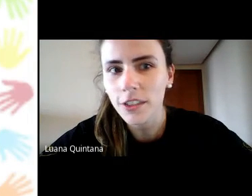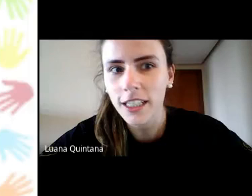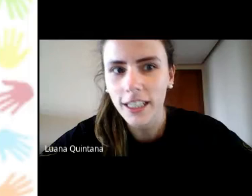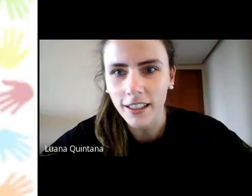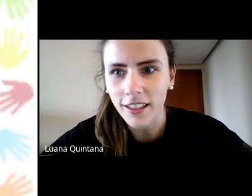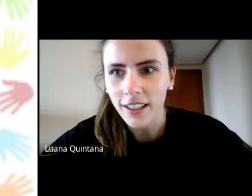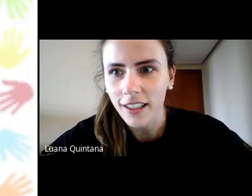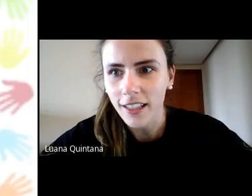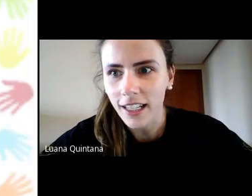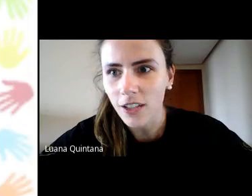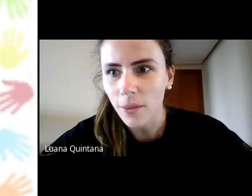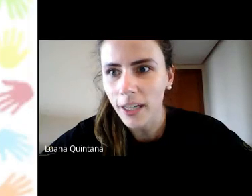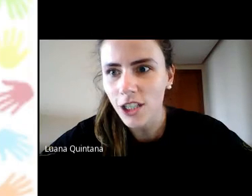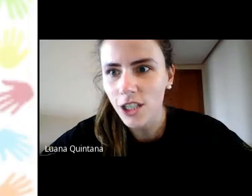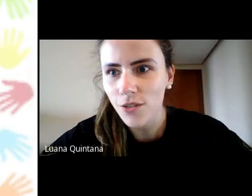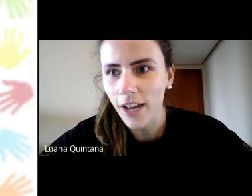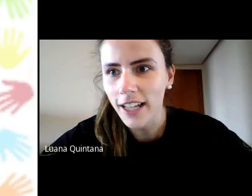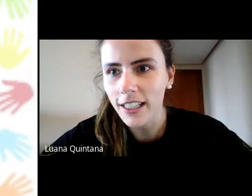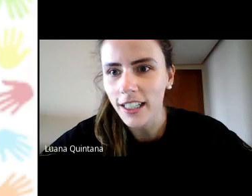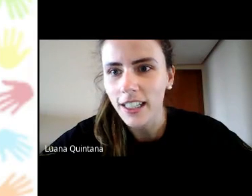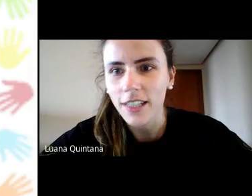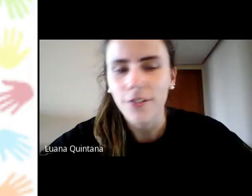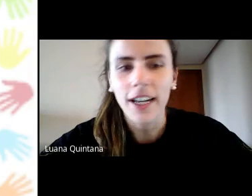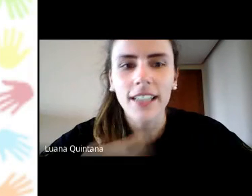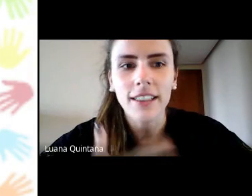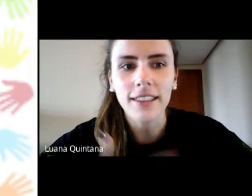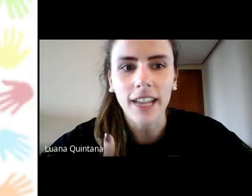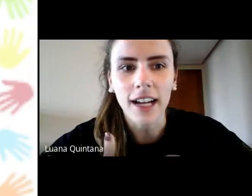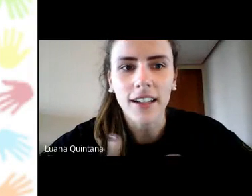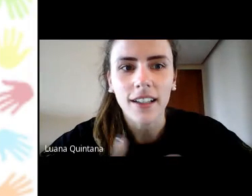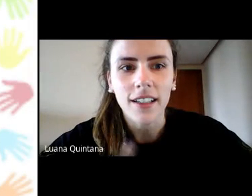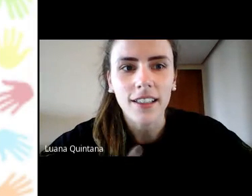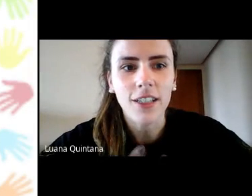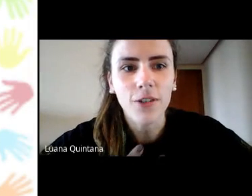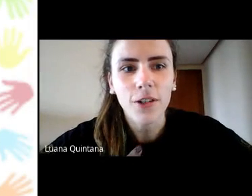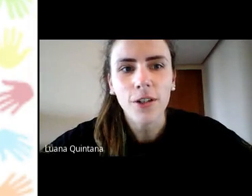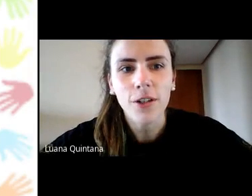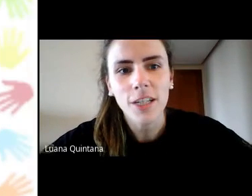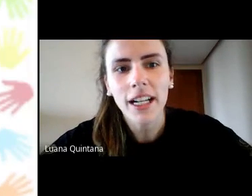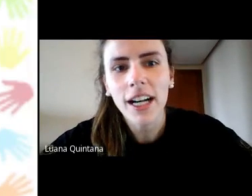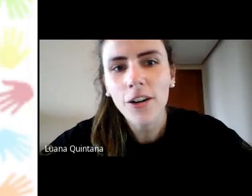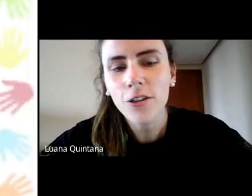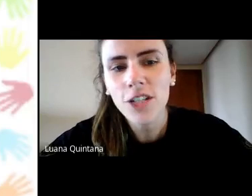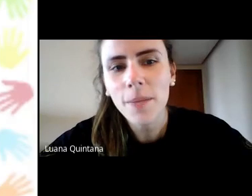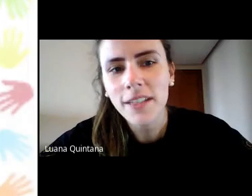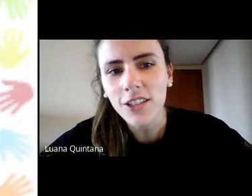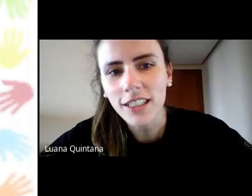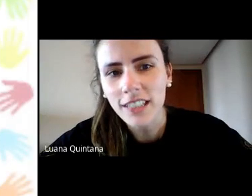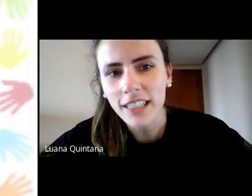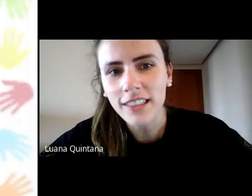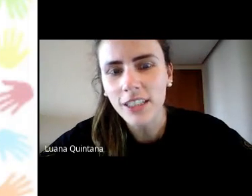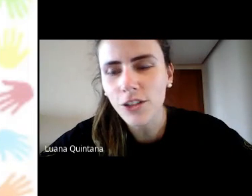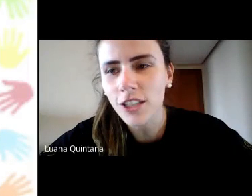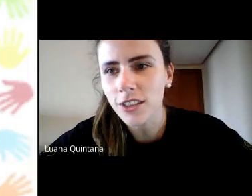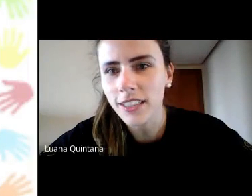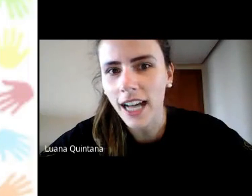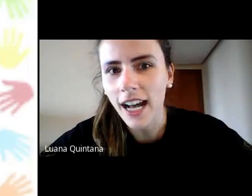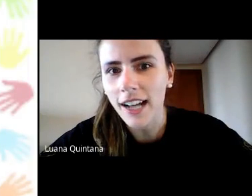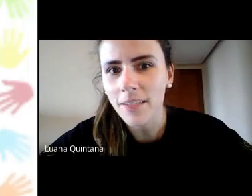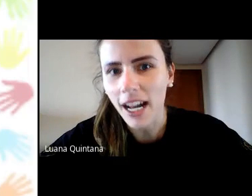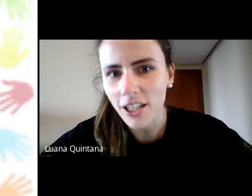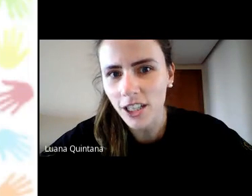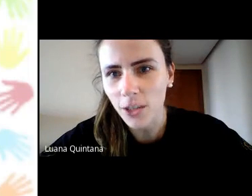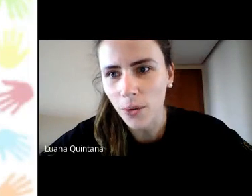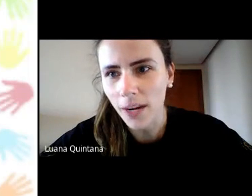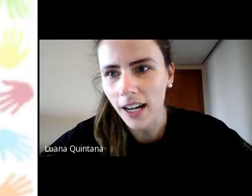eu vou proceder, né? Como é que a gente vai iniciar? Então, eu achei bem legal, eu não tinha pensado nessa questão de associar